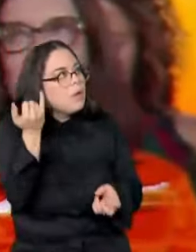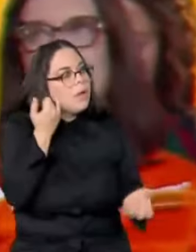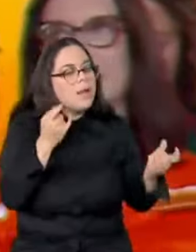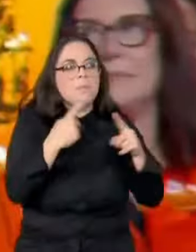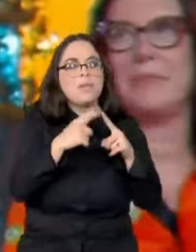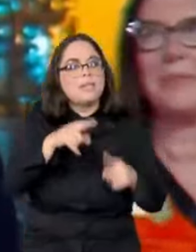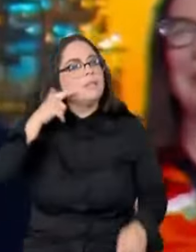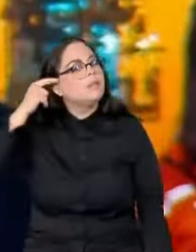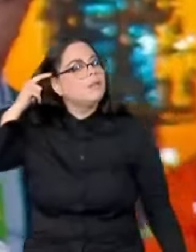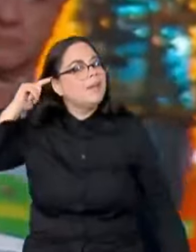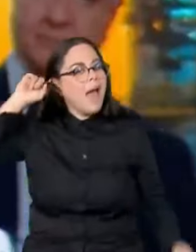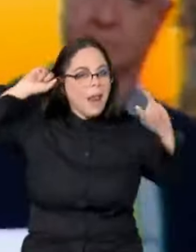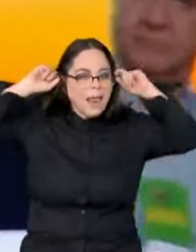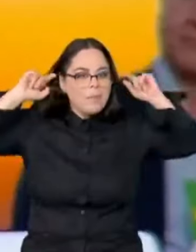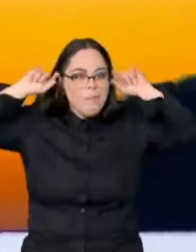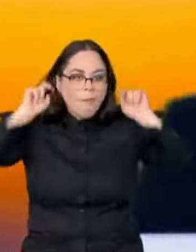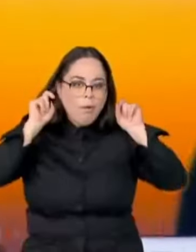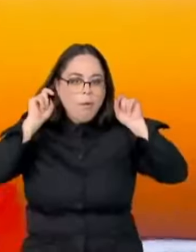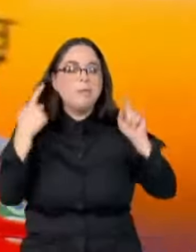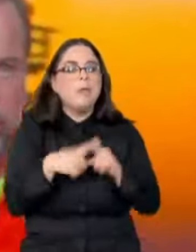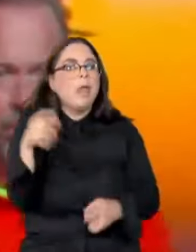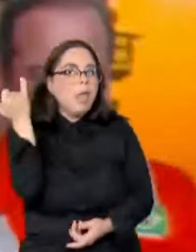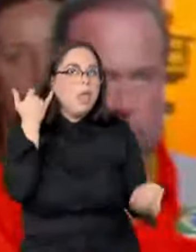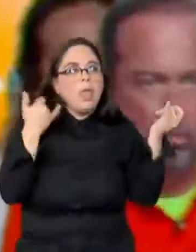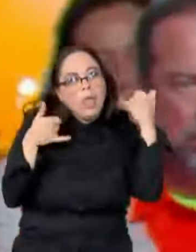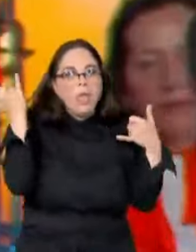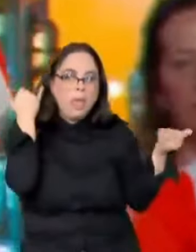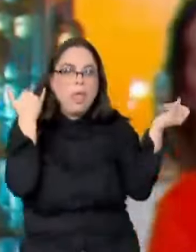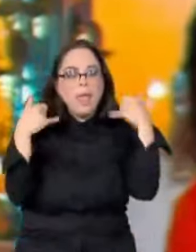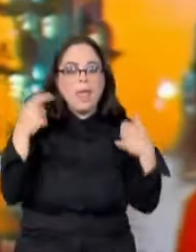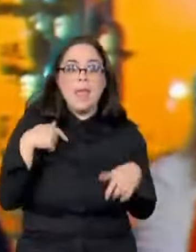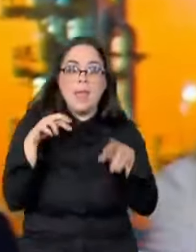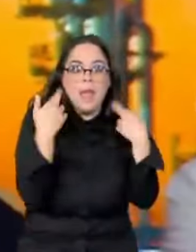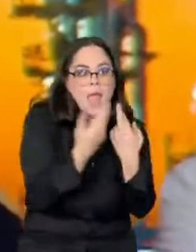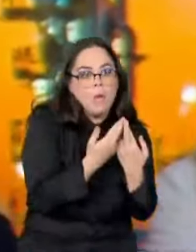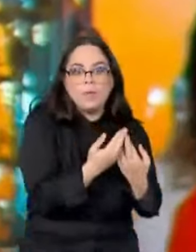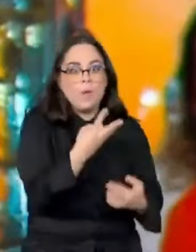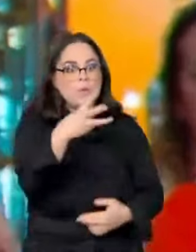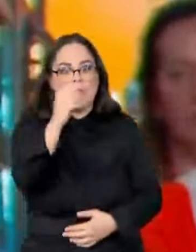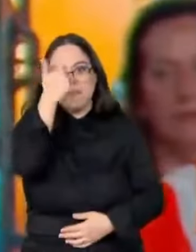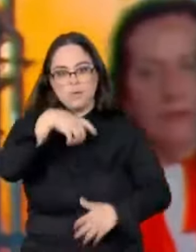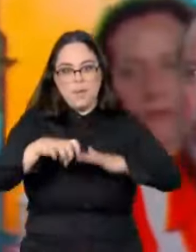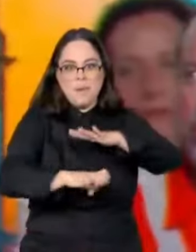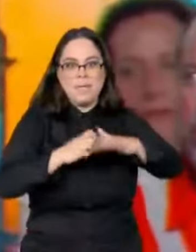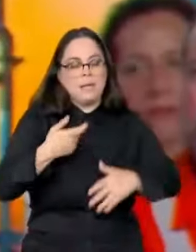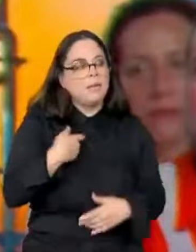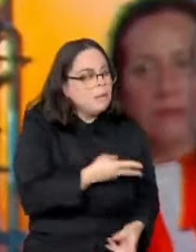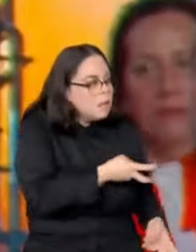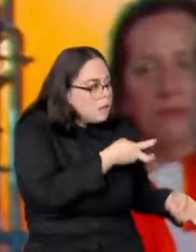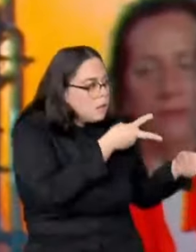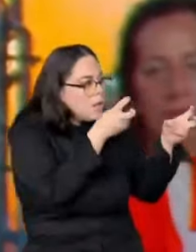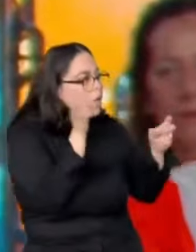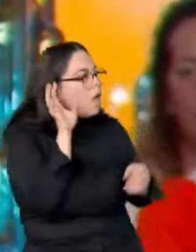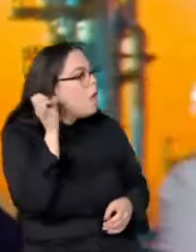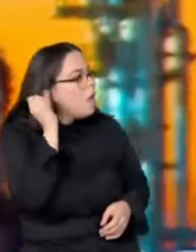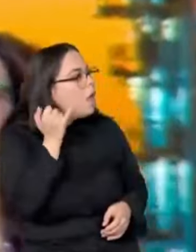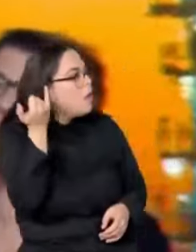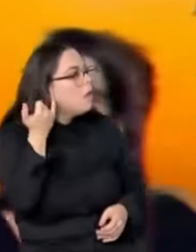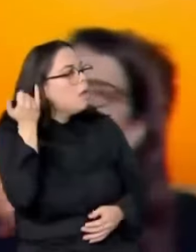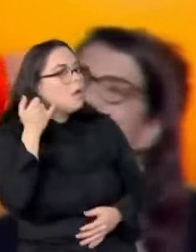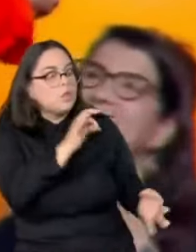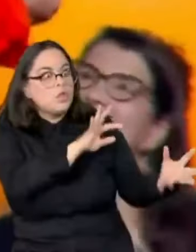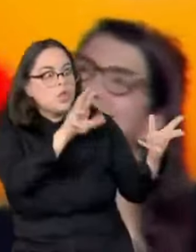orelha caída, de tanto ouvir. Eu gosto de ouvir. Eu faço reunião com 30 empresários, eu ouço todos. Eu faço reunião